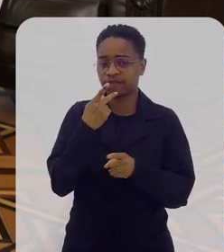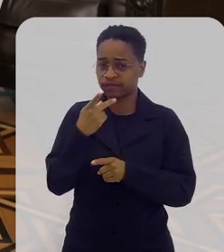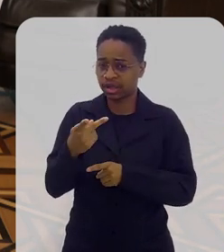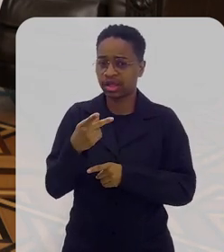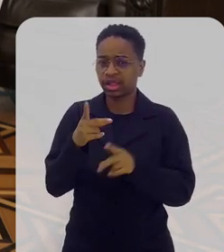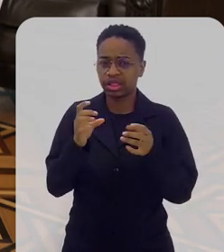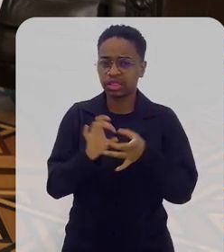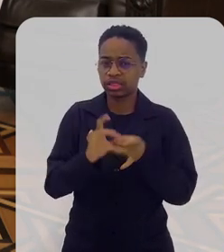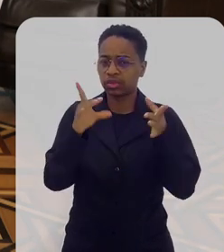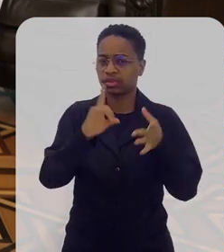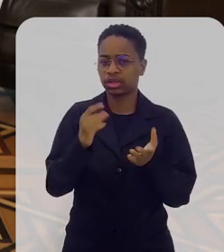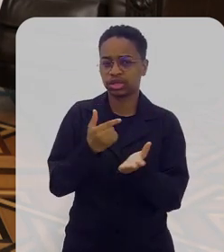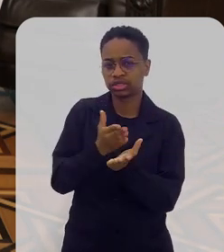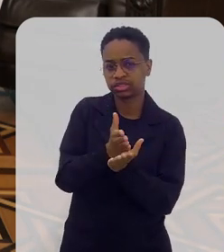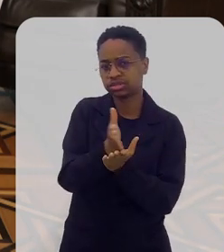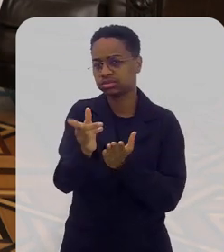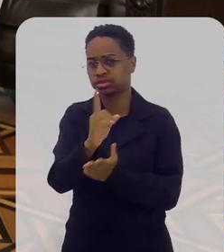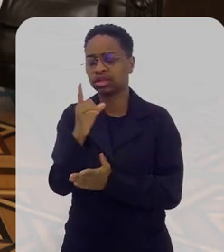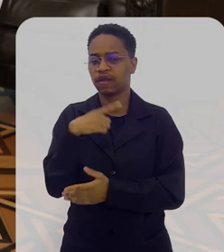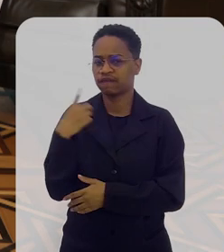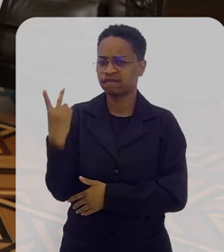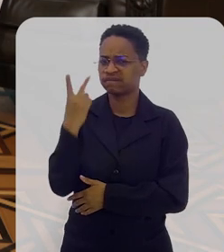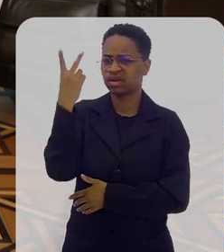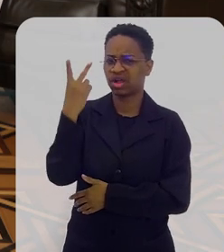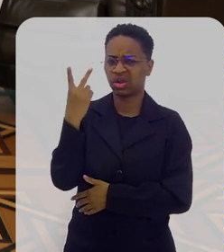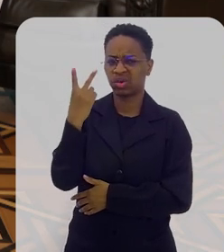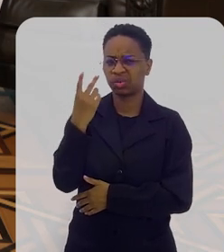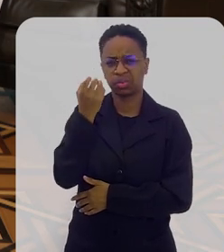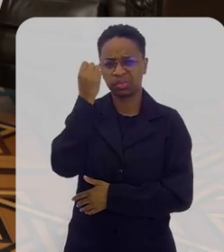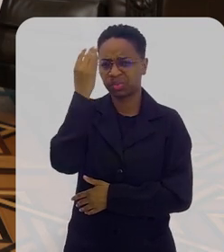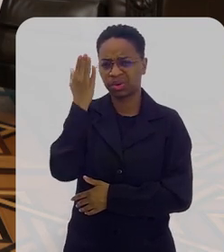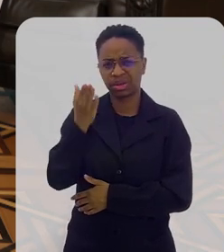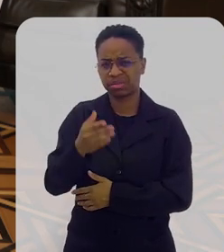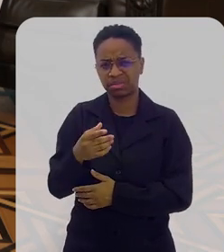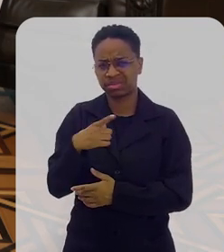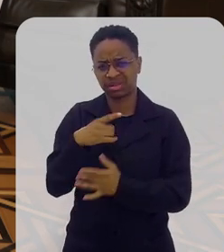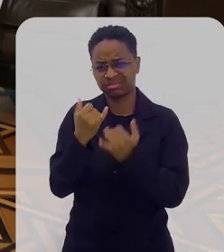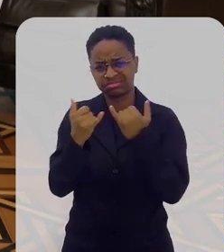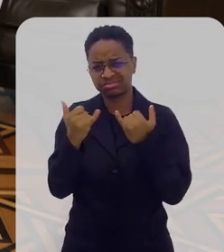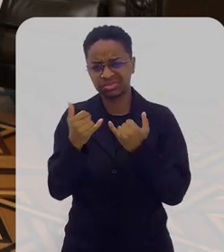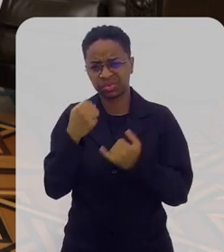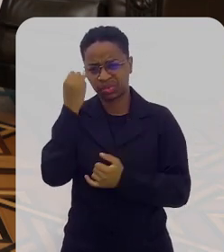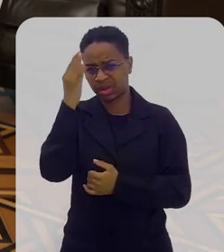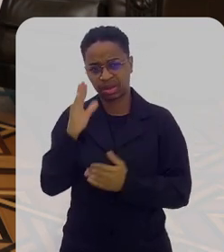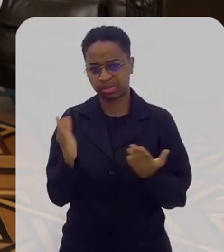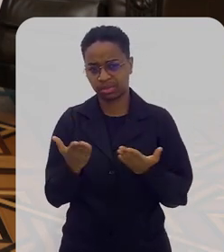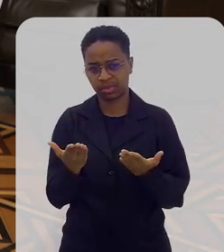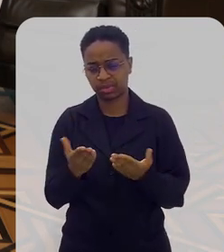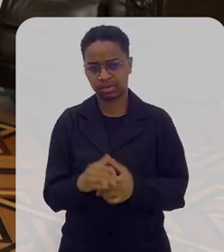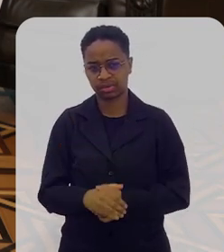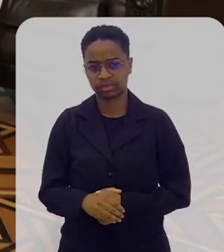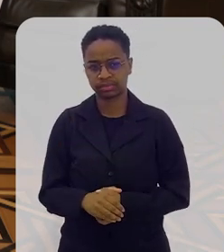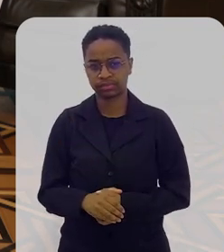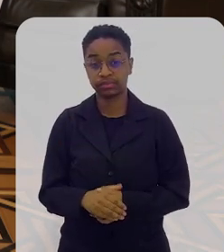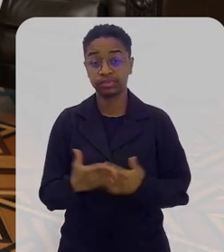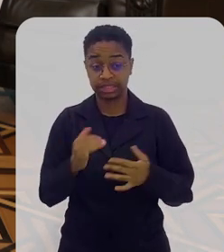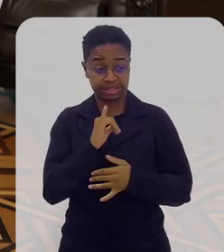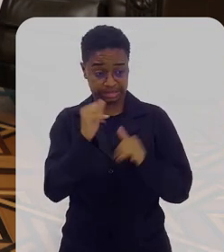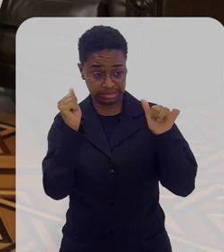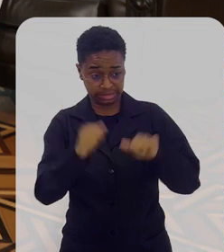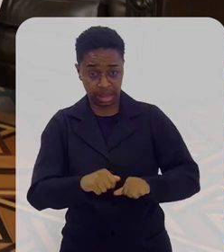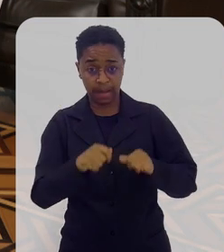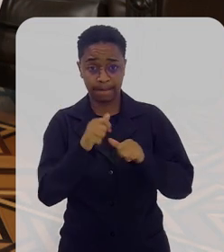São valores. Como é que é? Não tenho valores. Uma coisa assim, eu não me lembro agora. Você faria isso se pudesse mudar?